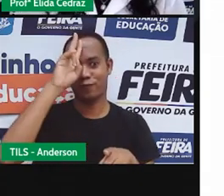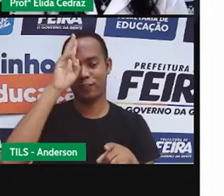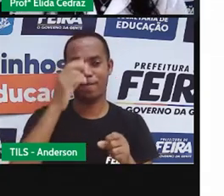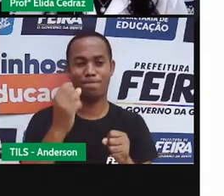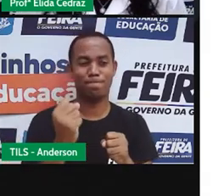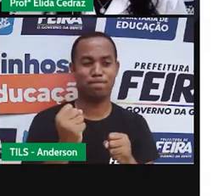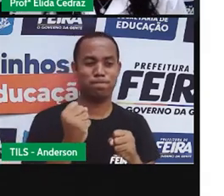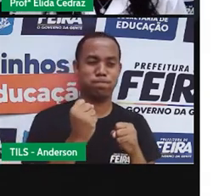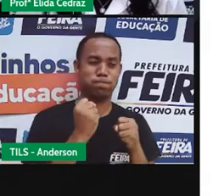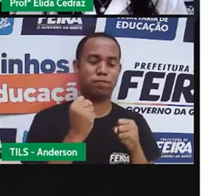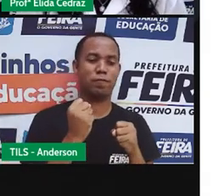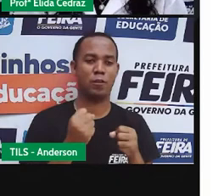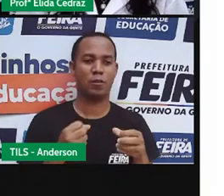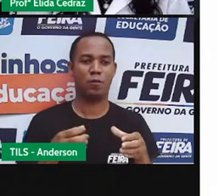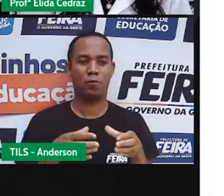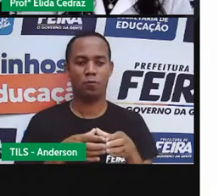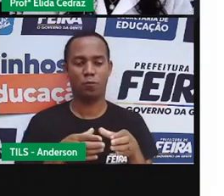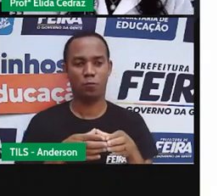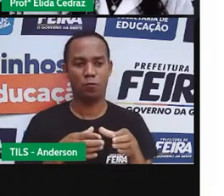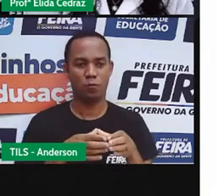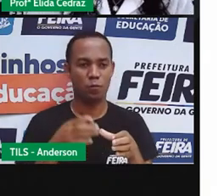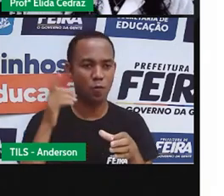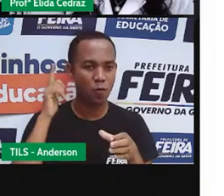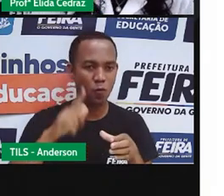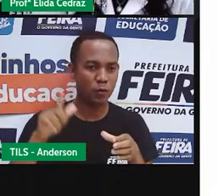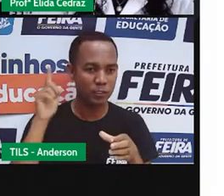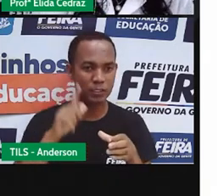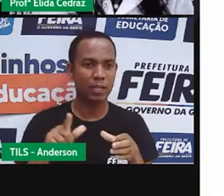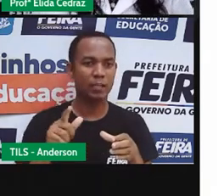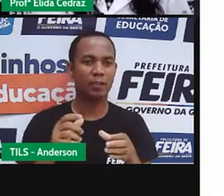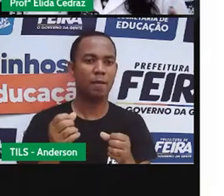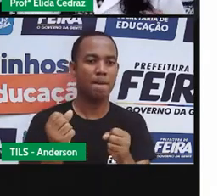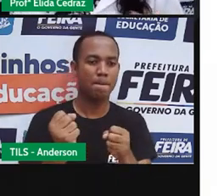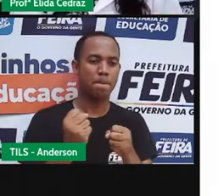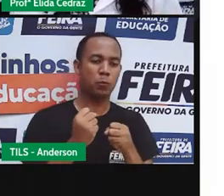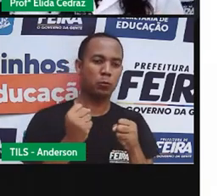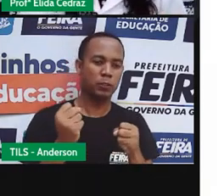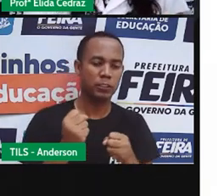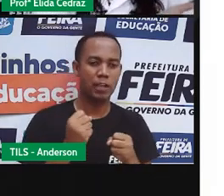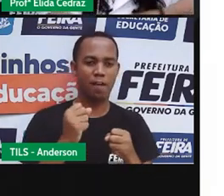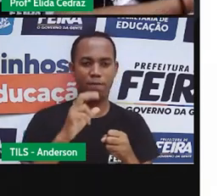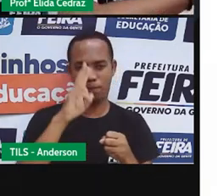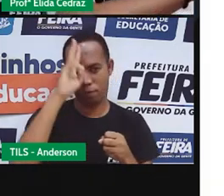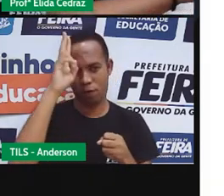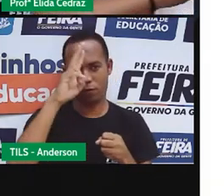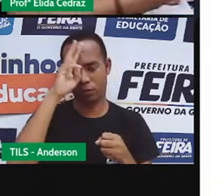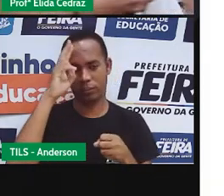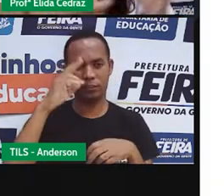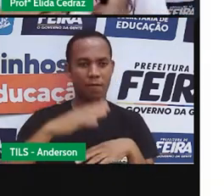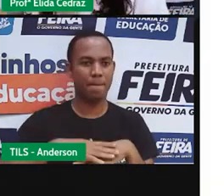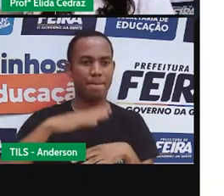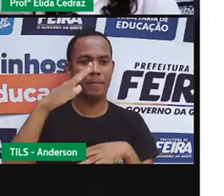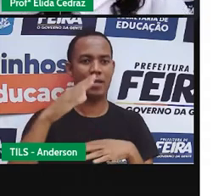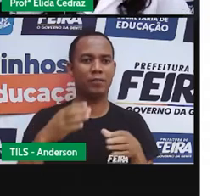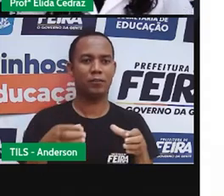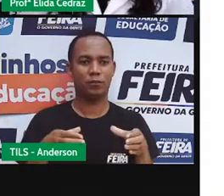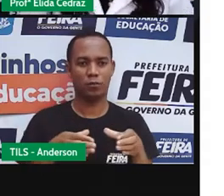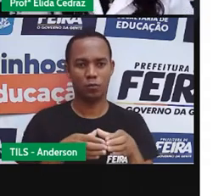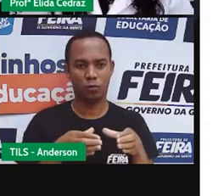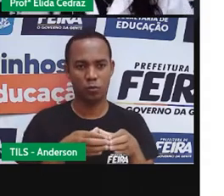corda. O grupo vencedor é aquele que conseguir puxar com maior força e trazer um